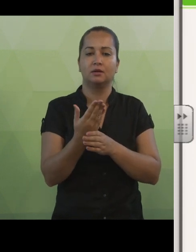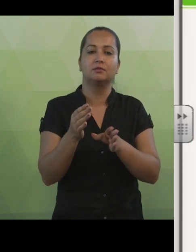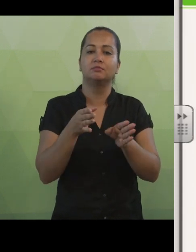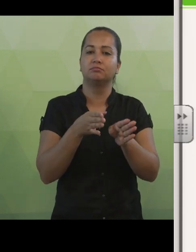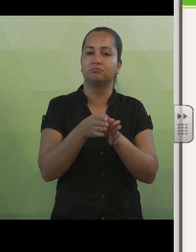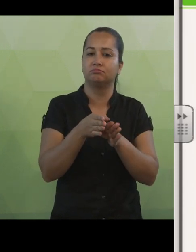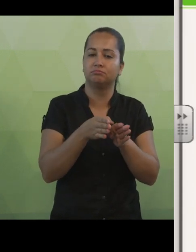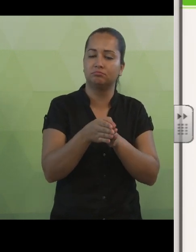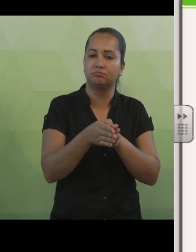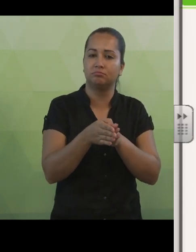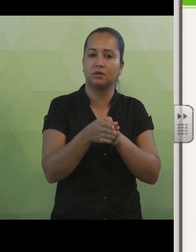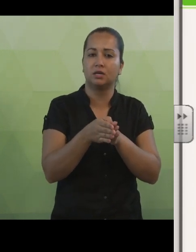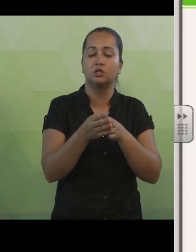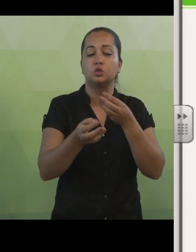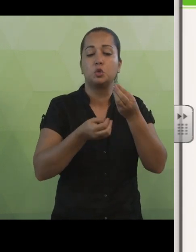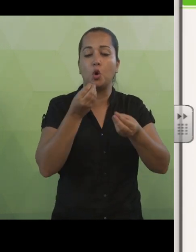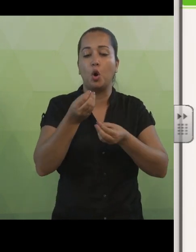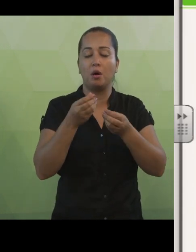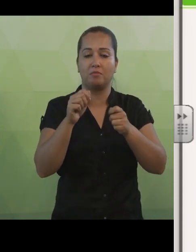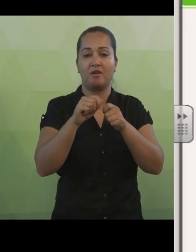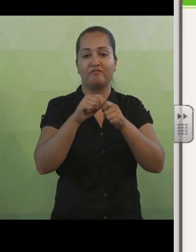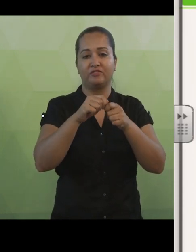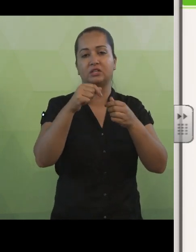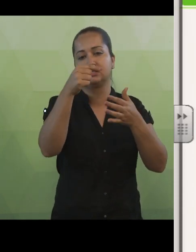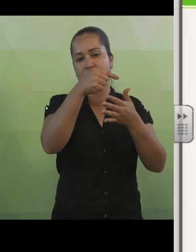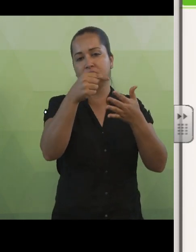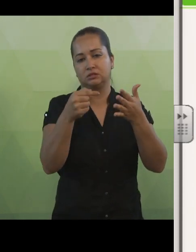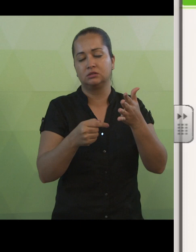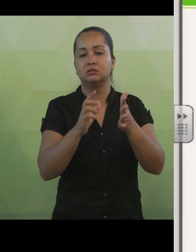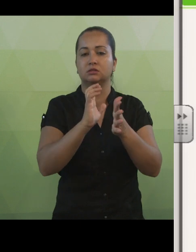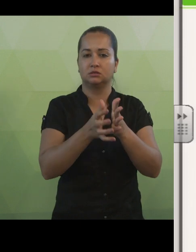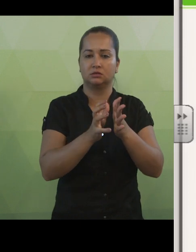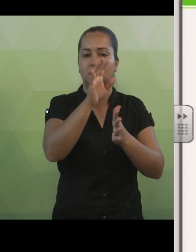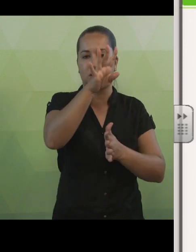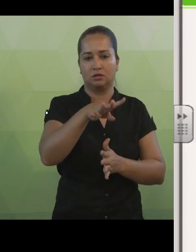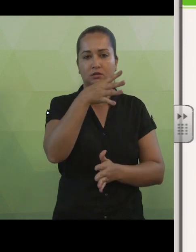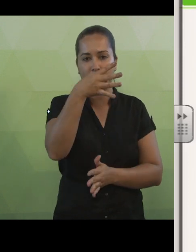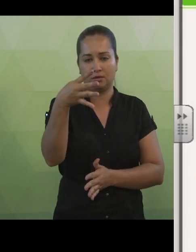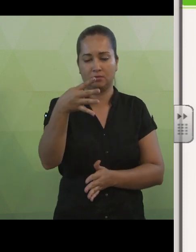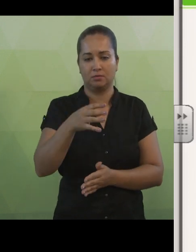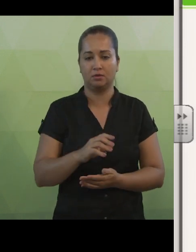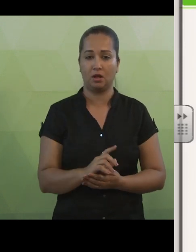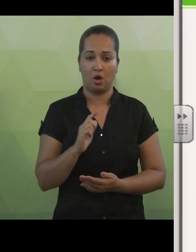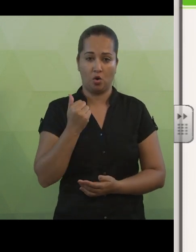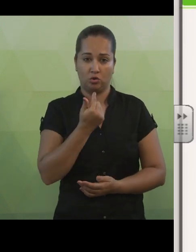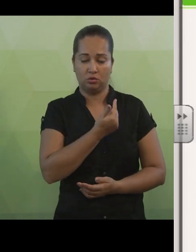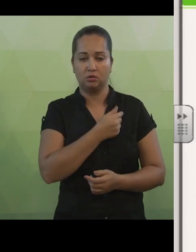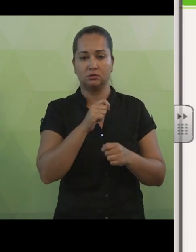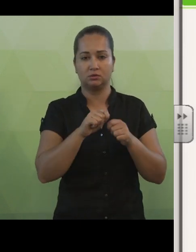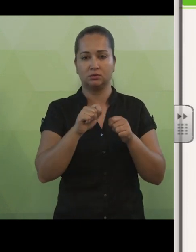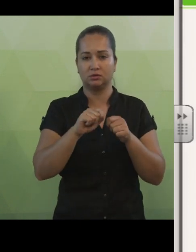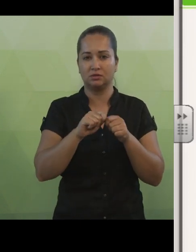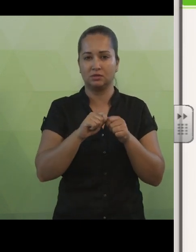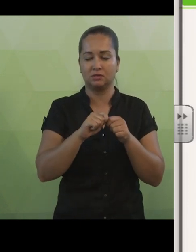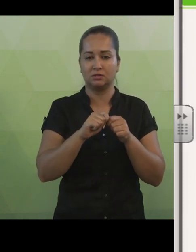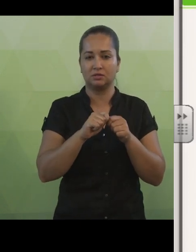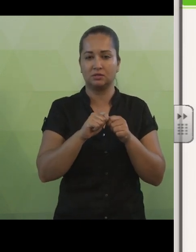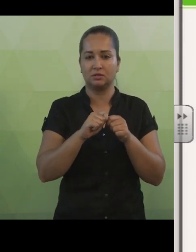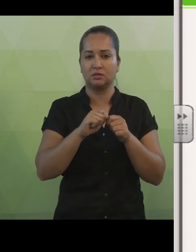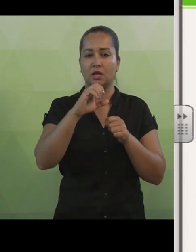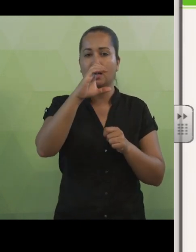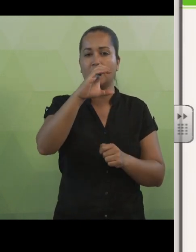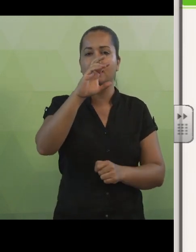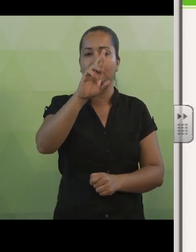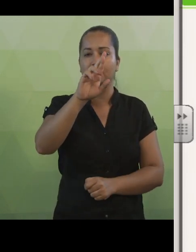e alteração da tabela. Então, é na hora que a gente vai lá e faz o create table que a gente tem que colocar qual é a primary key, qual é a